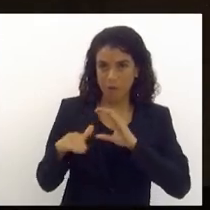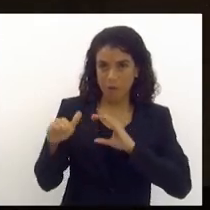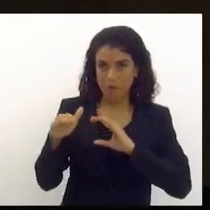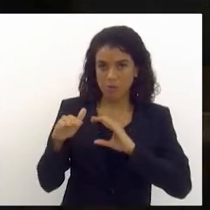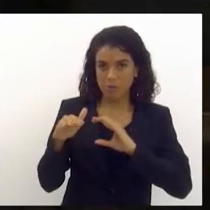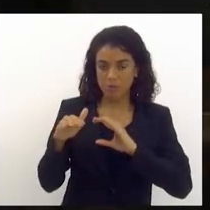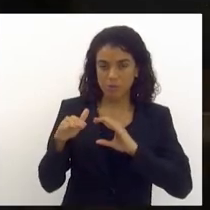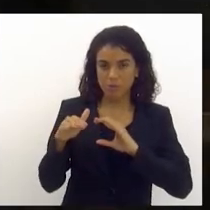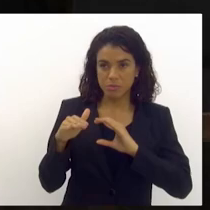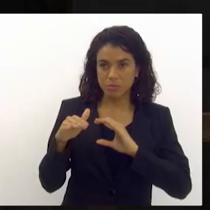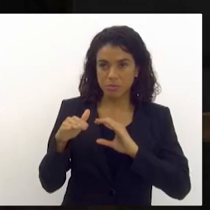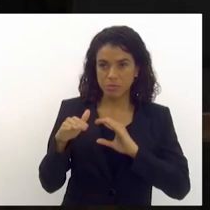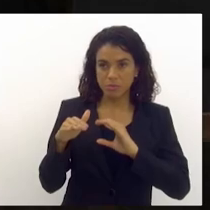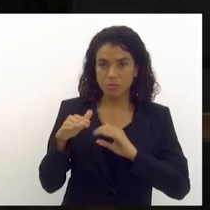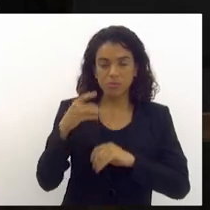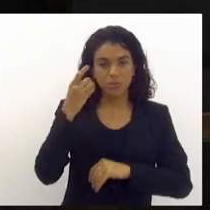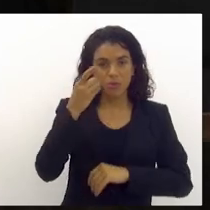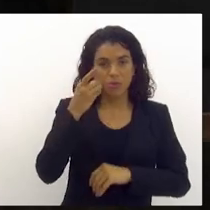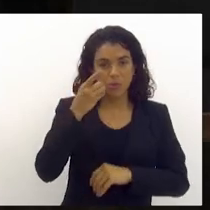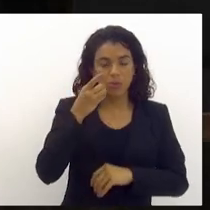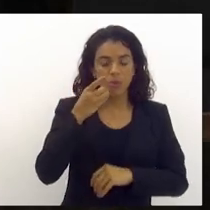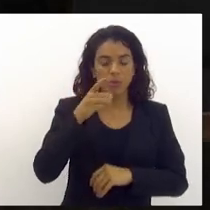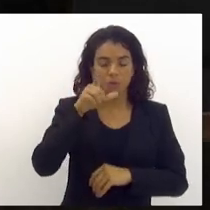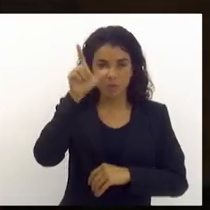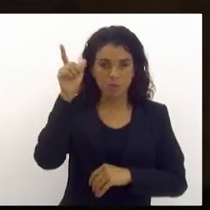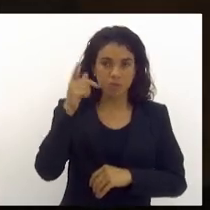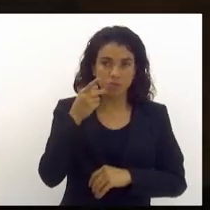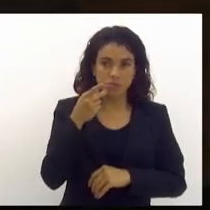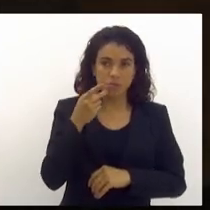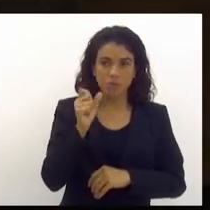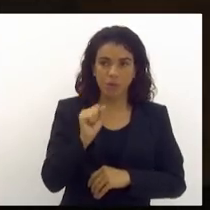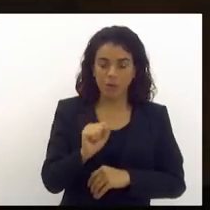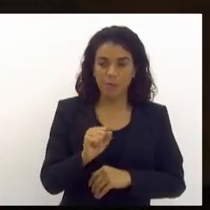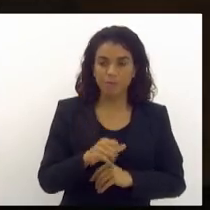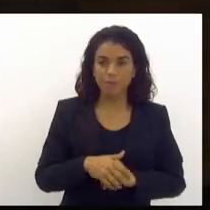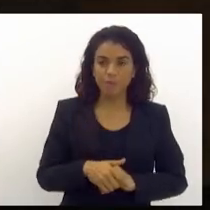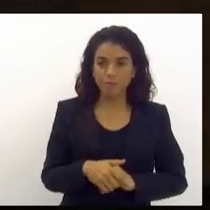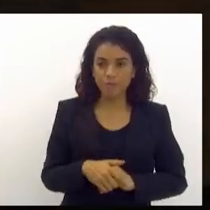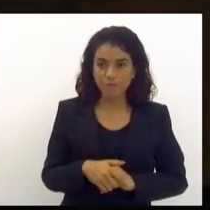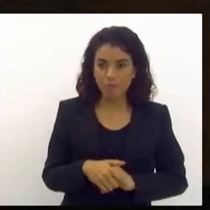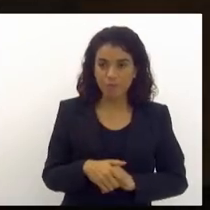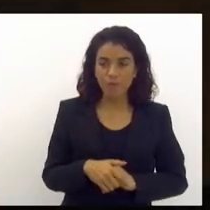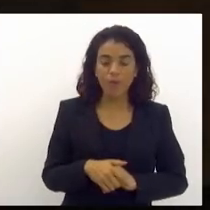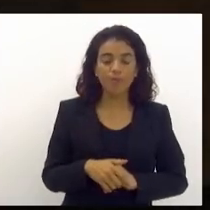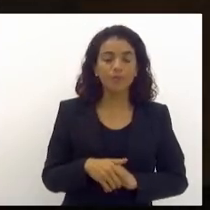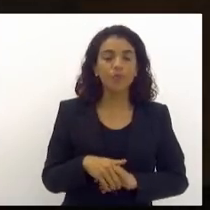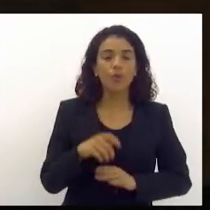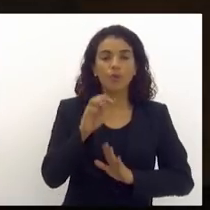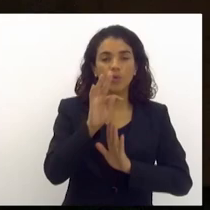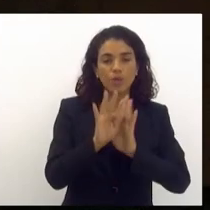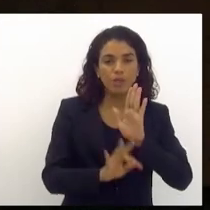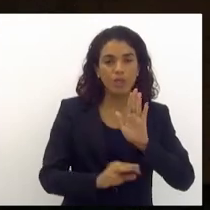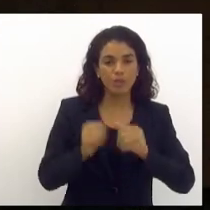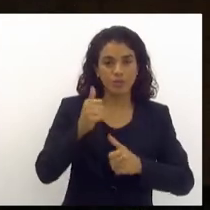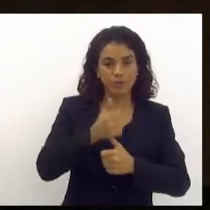Deputado doutor Luiz Paulo. Doutor Serginho, ele primeiro, tá? O substitutivo,